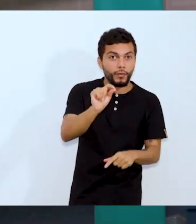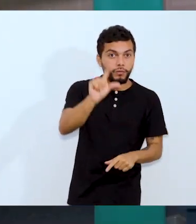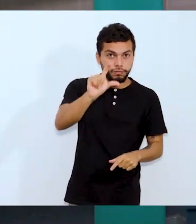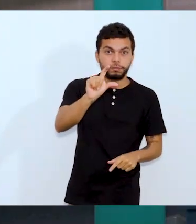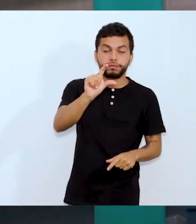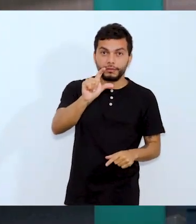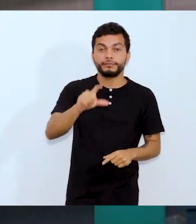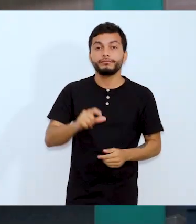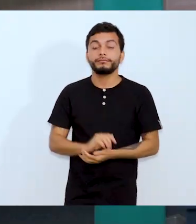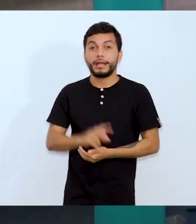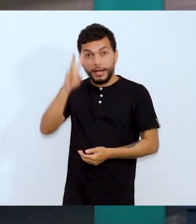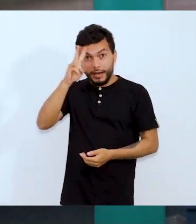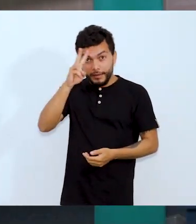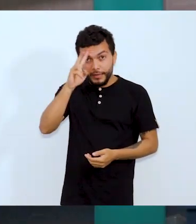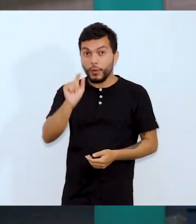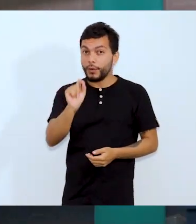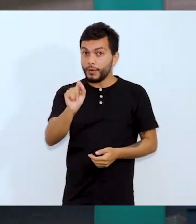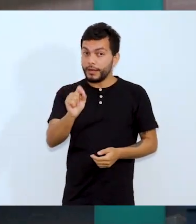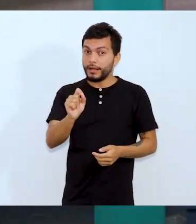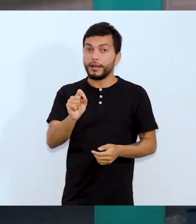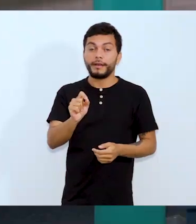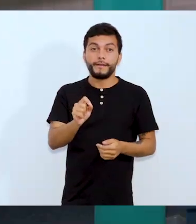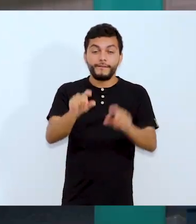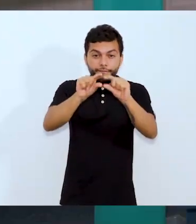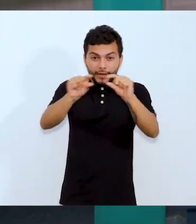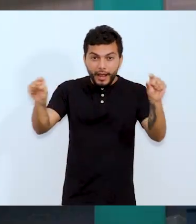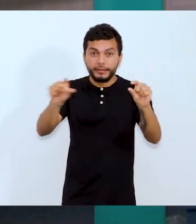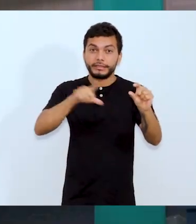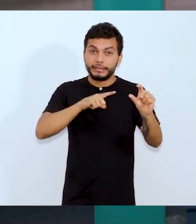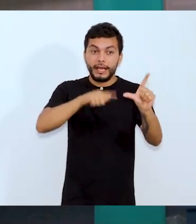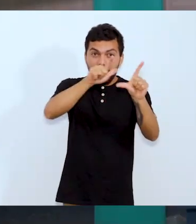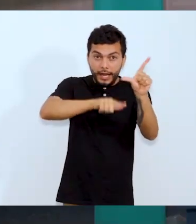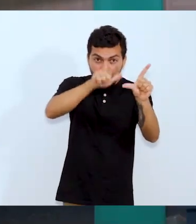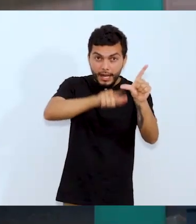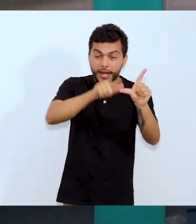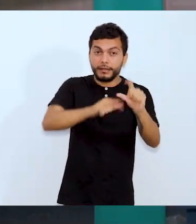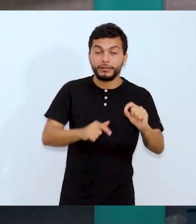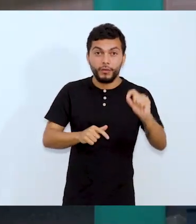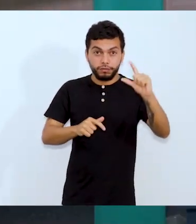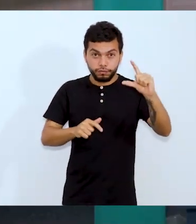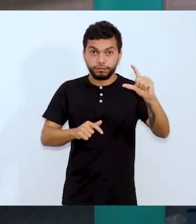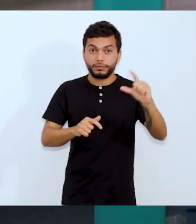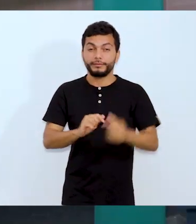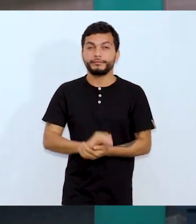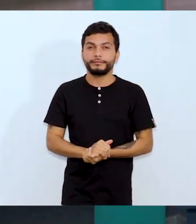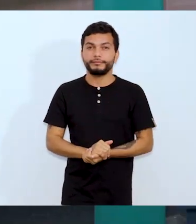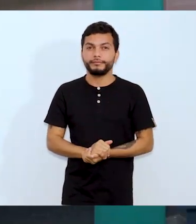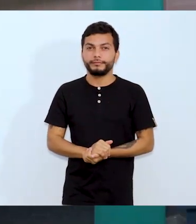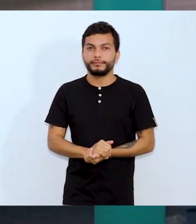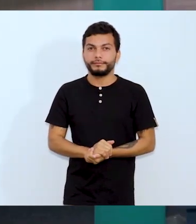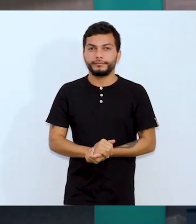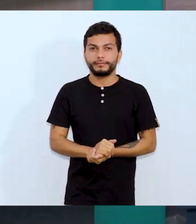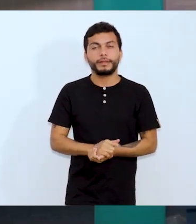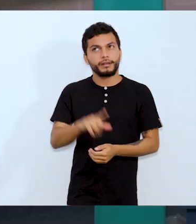Relembrando, as frases sempre iniciam com a letra maiúscula, bem